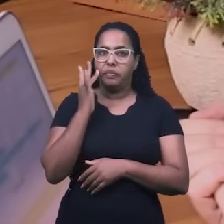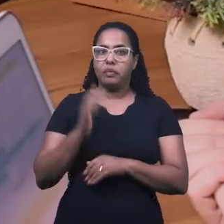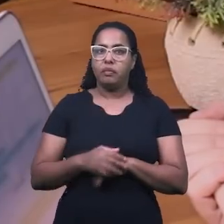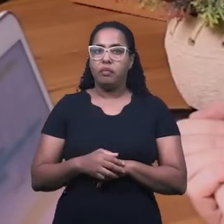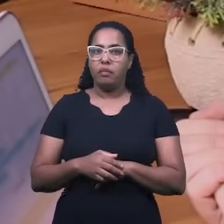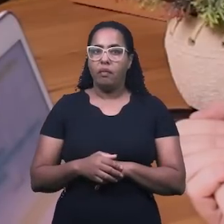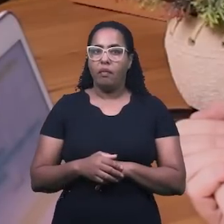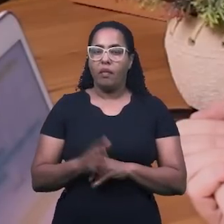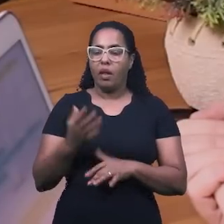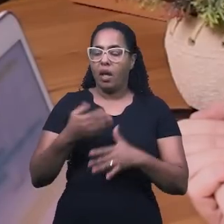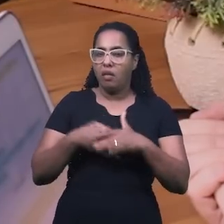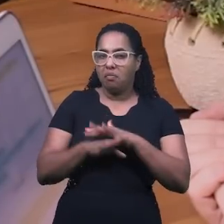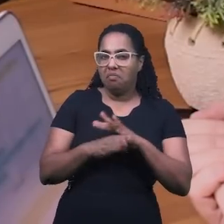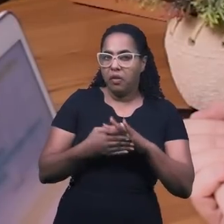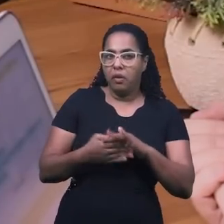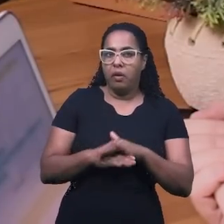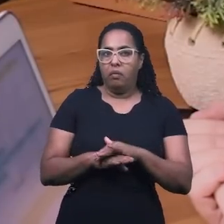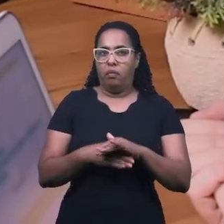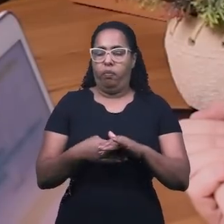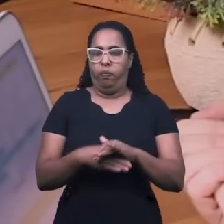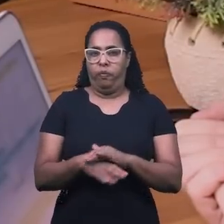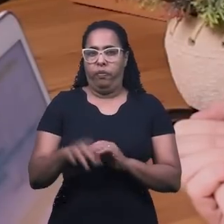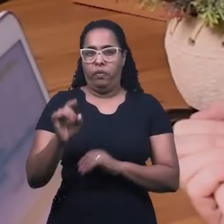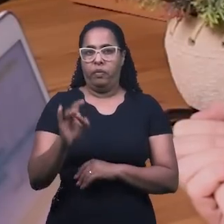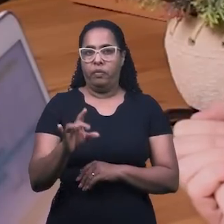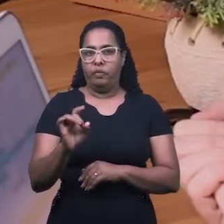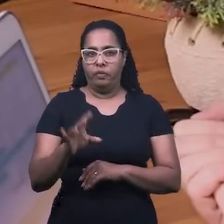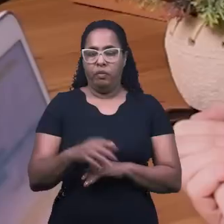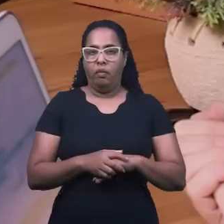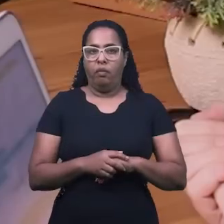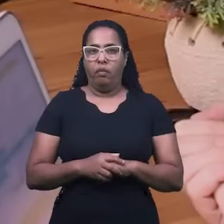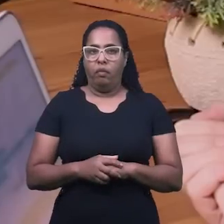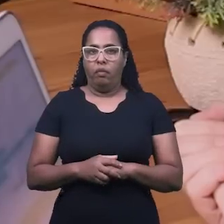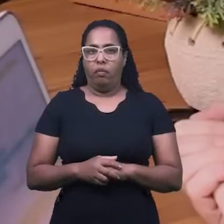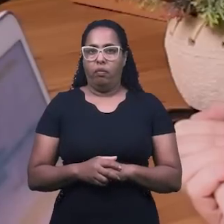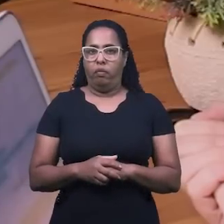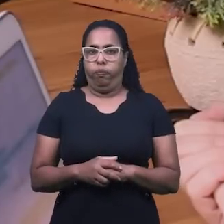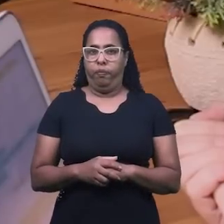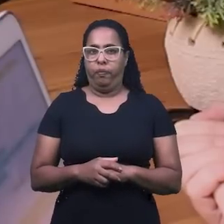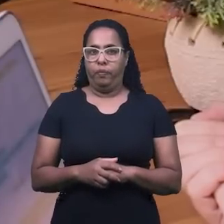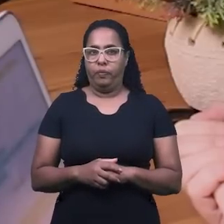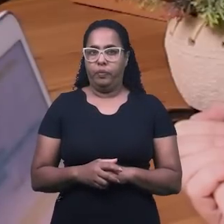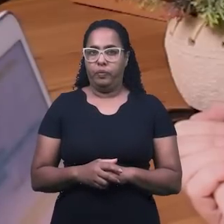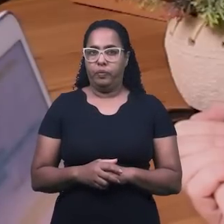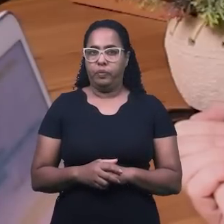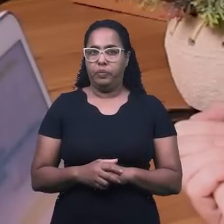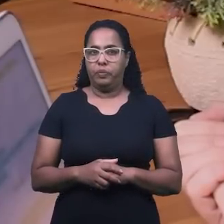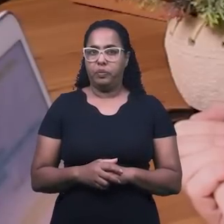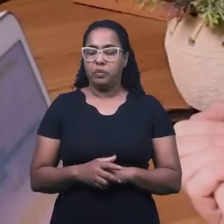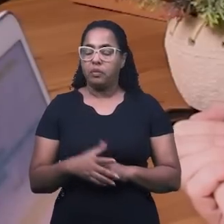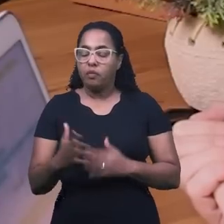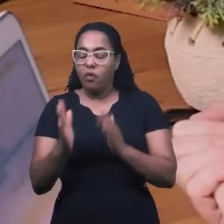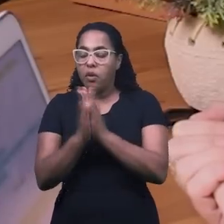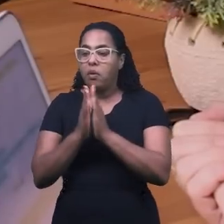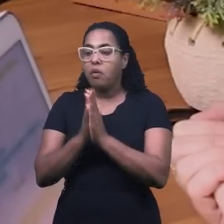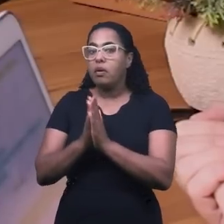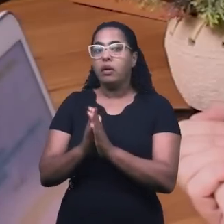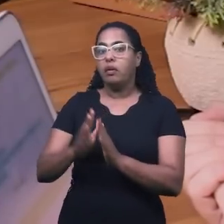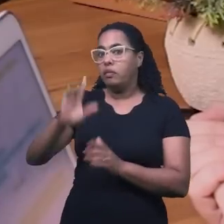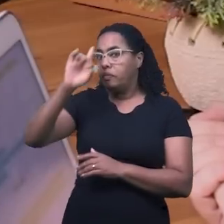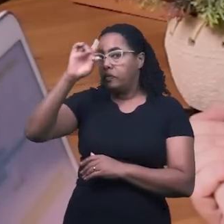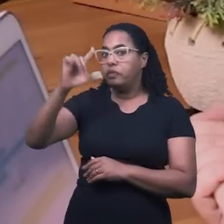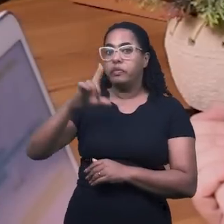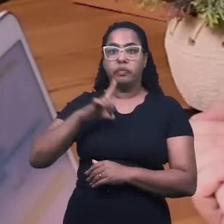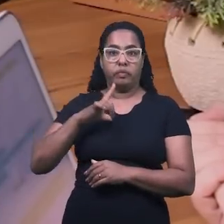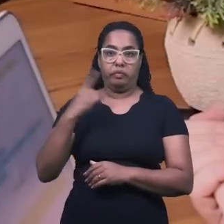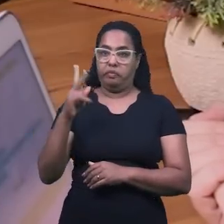que não se acostumem só com isso. Vamos buscar o que Deus tem para você, porque eu não